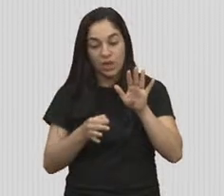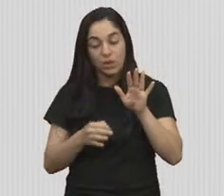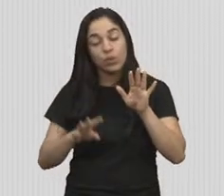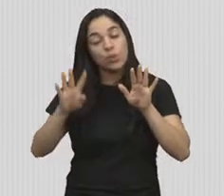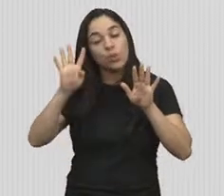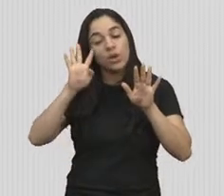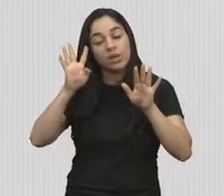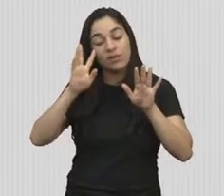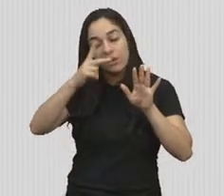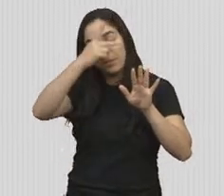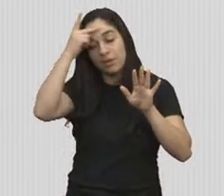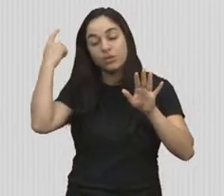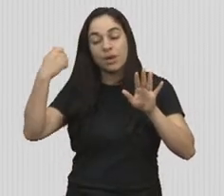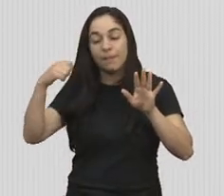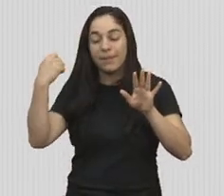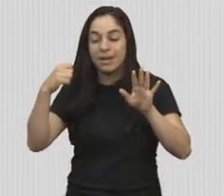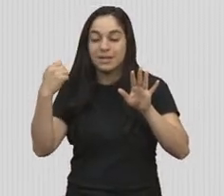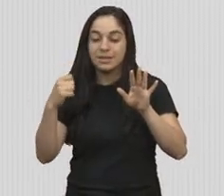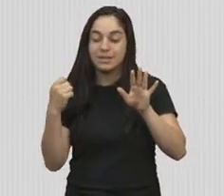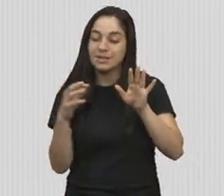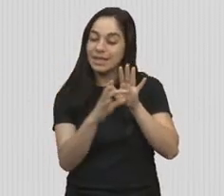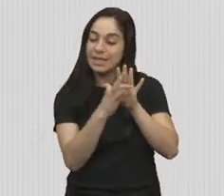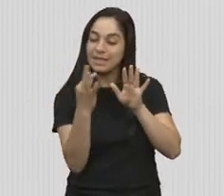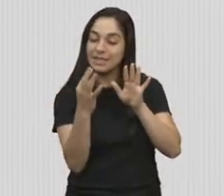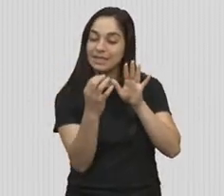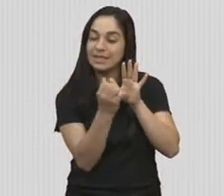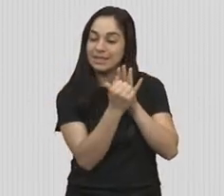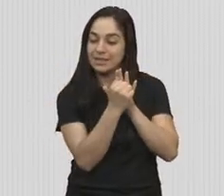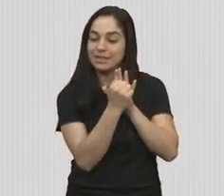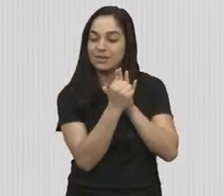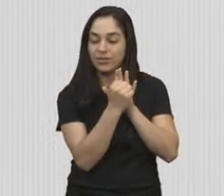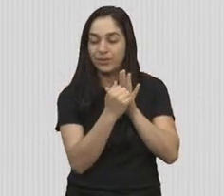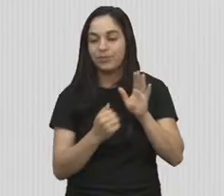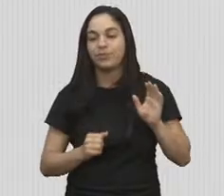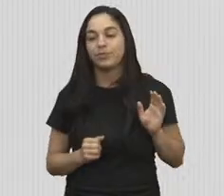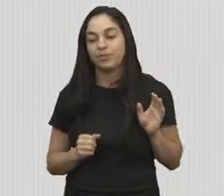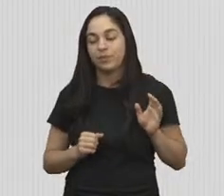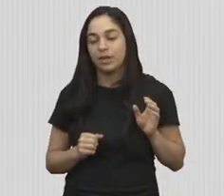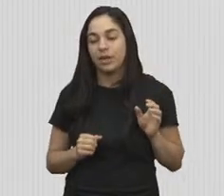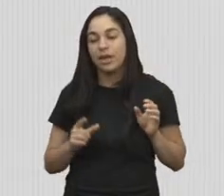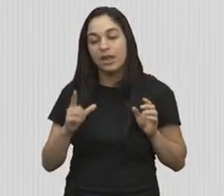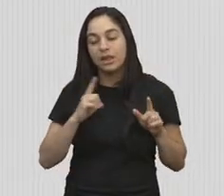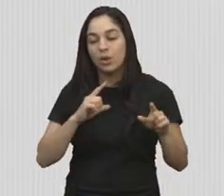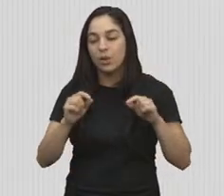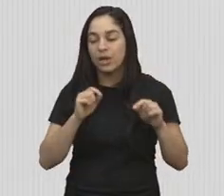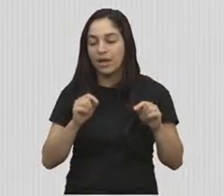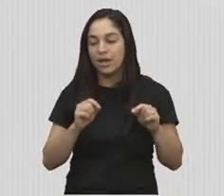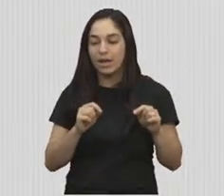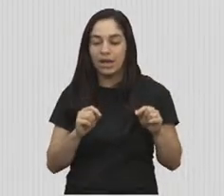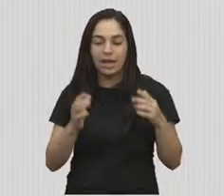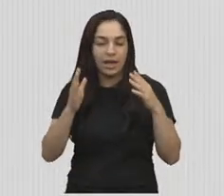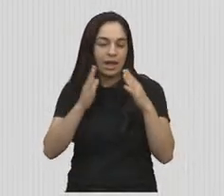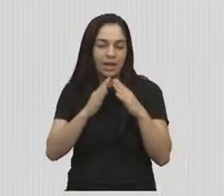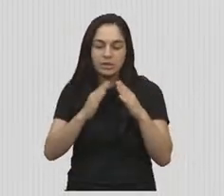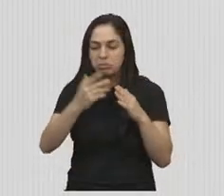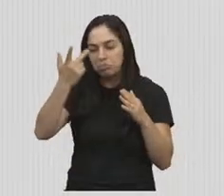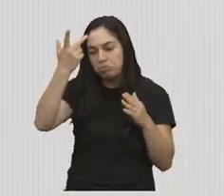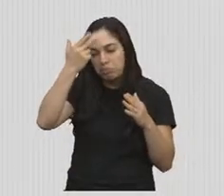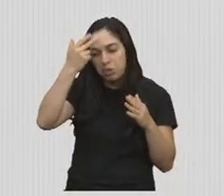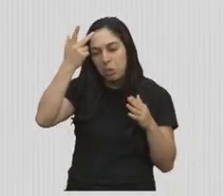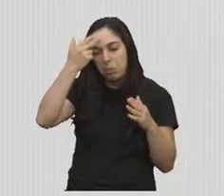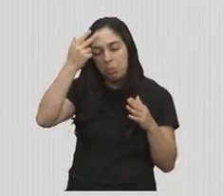agendamento para a gente retirar na casa das pessoas. E a coleta seletiva domiciliar, que já é um resíduo